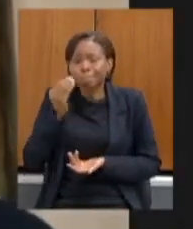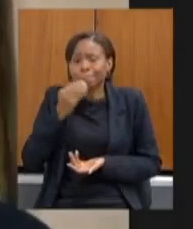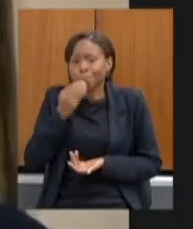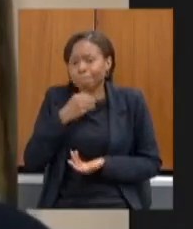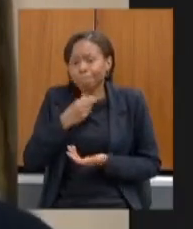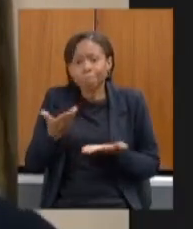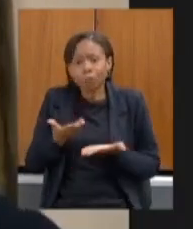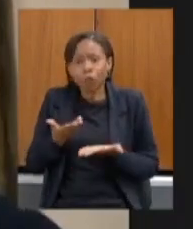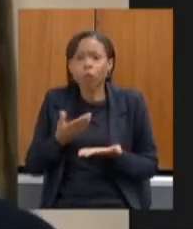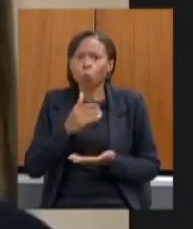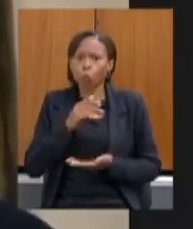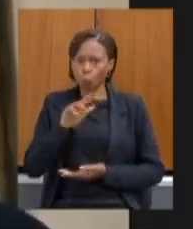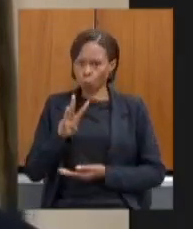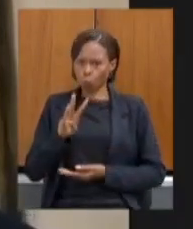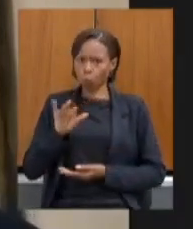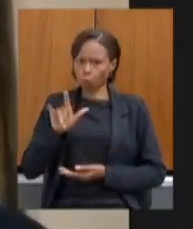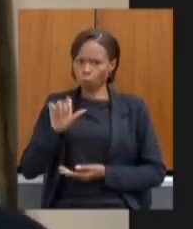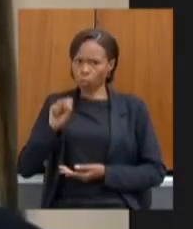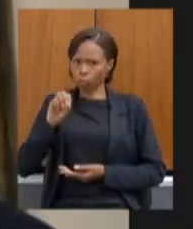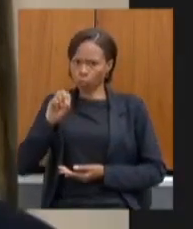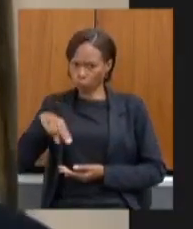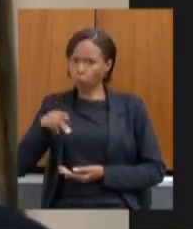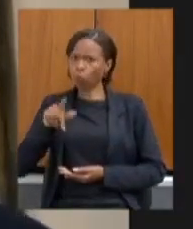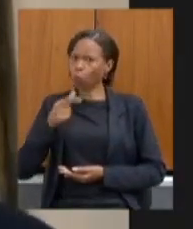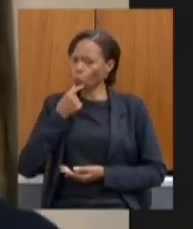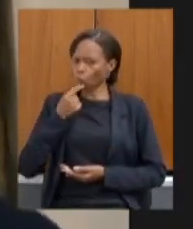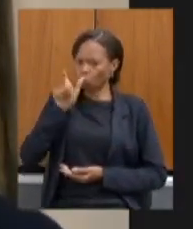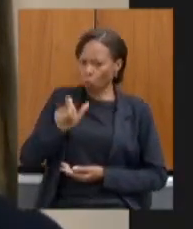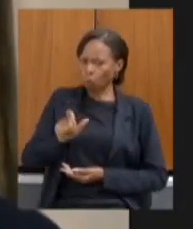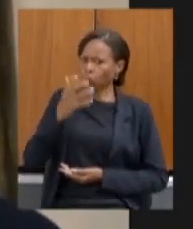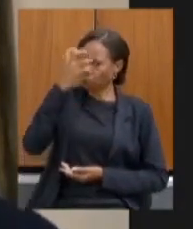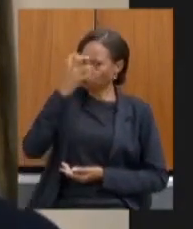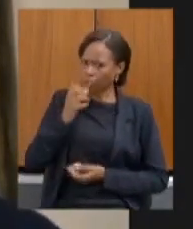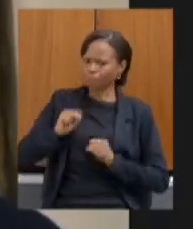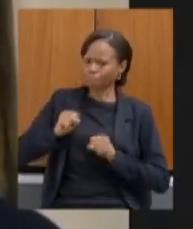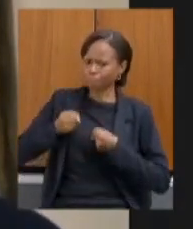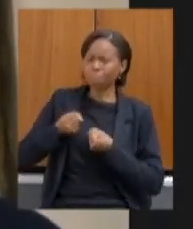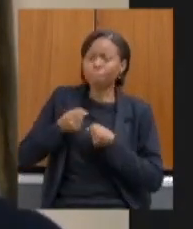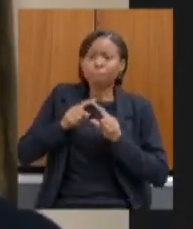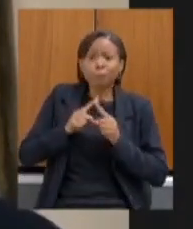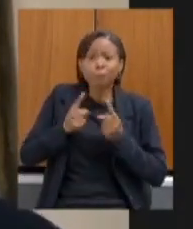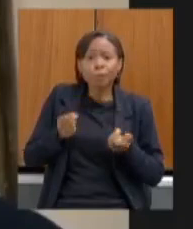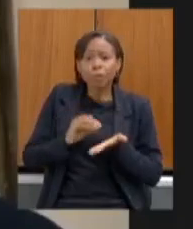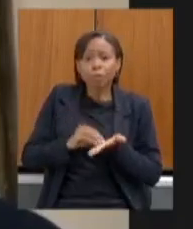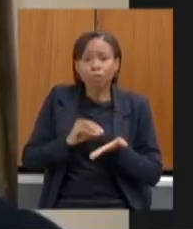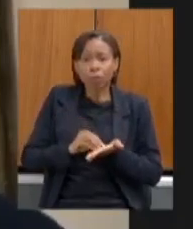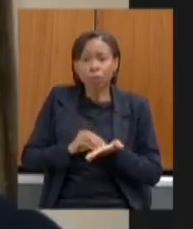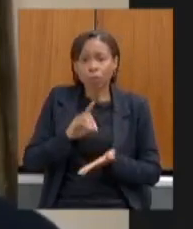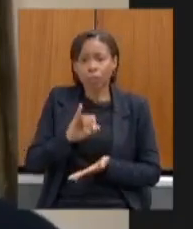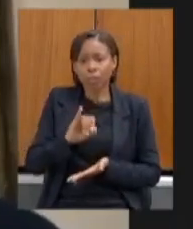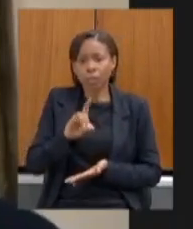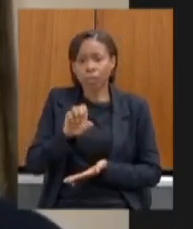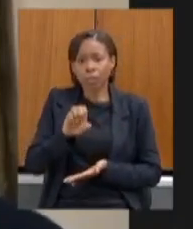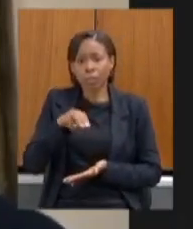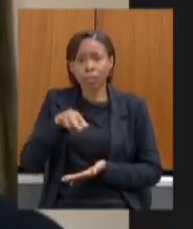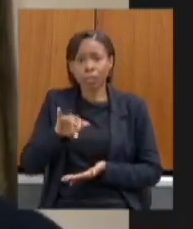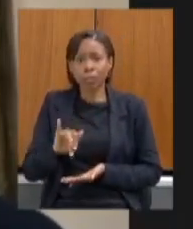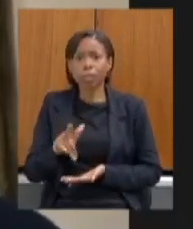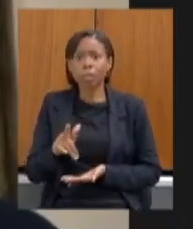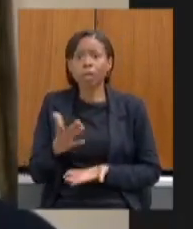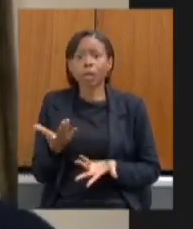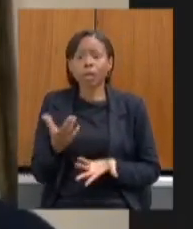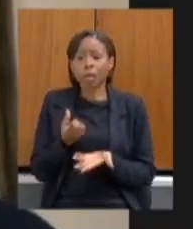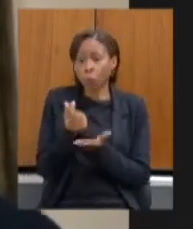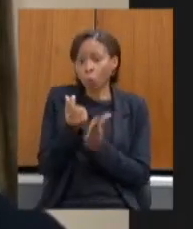camarada correto, sério, capaz, competente, mas falta o IDEN orçamento, Igor, e o